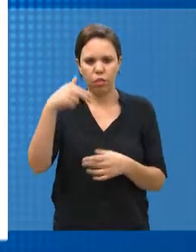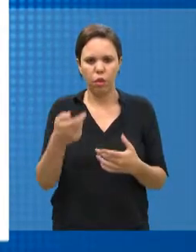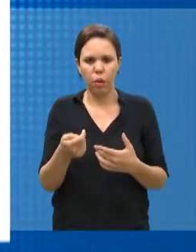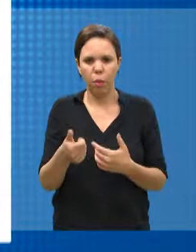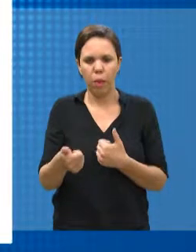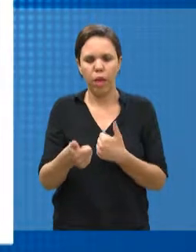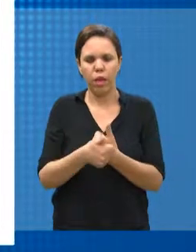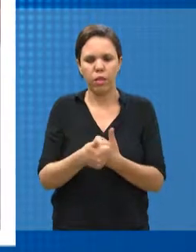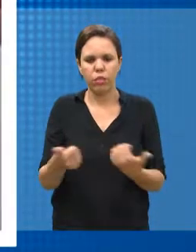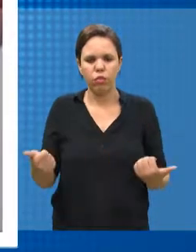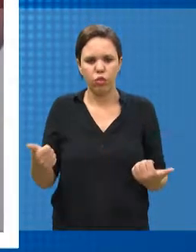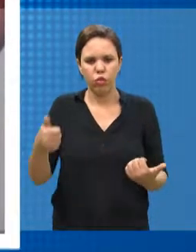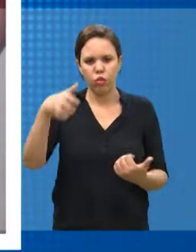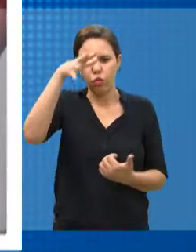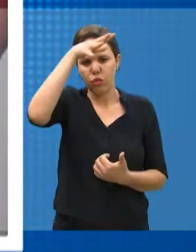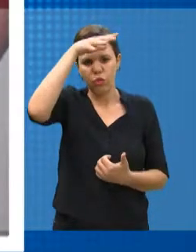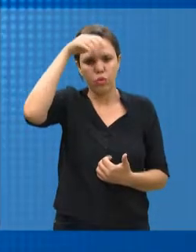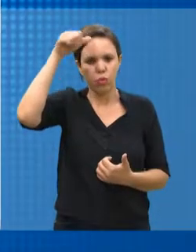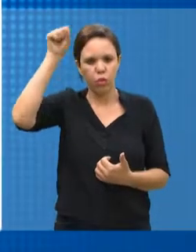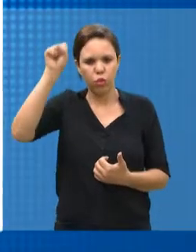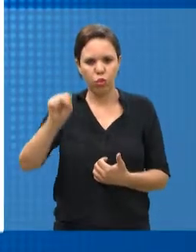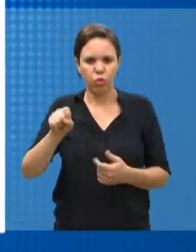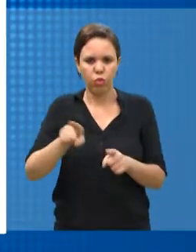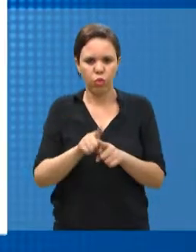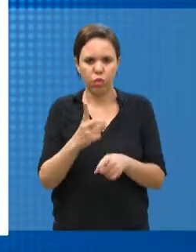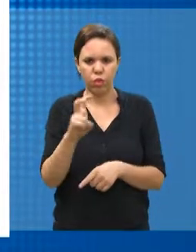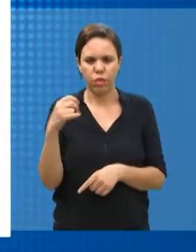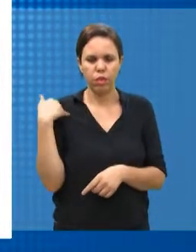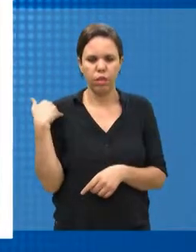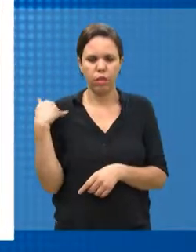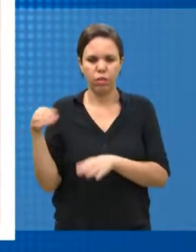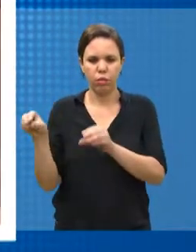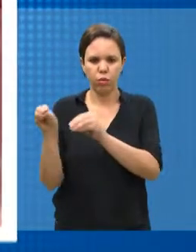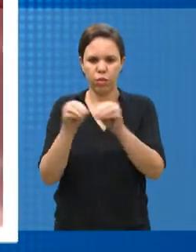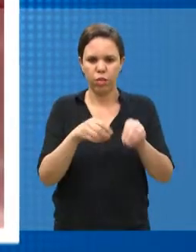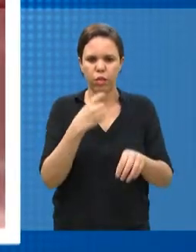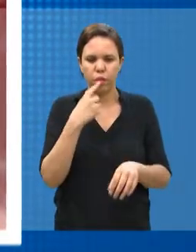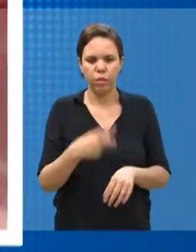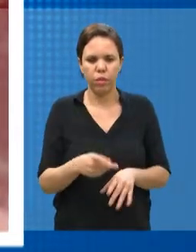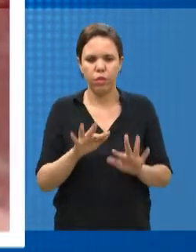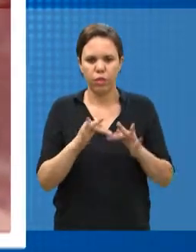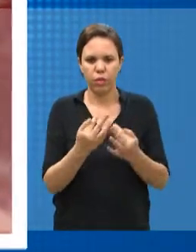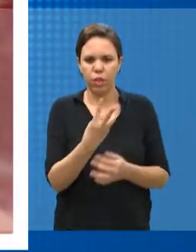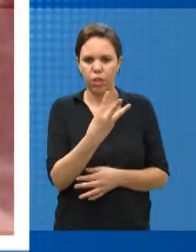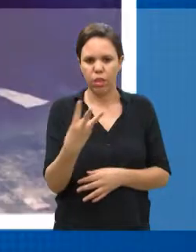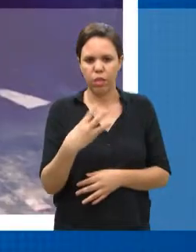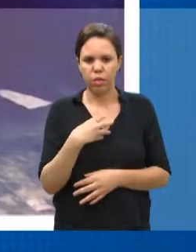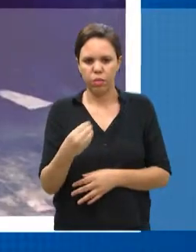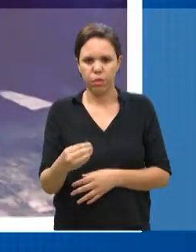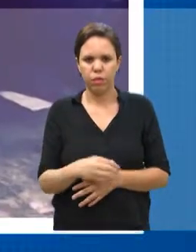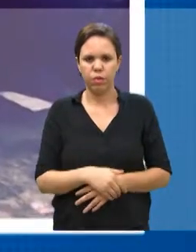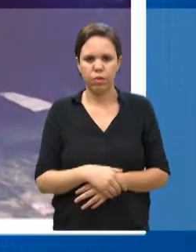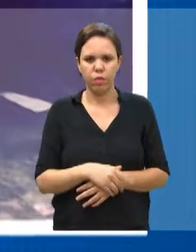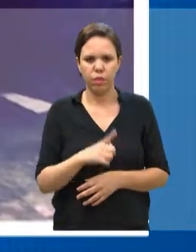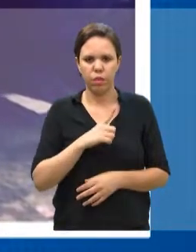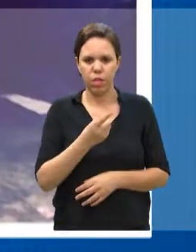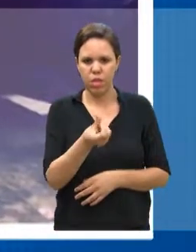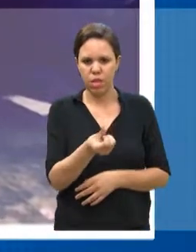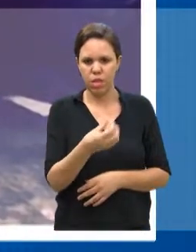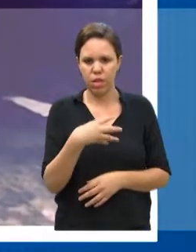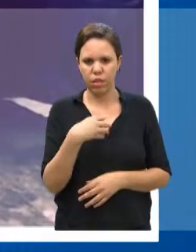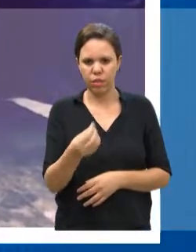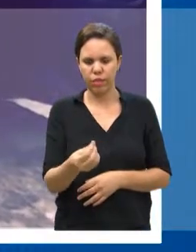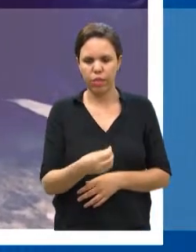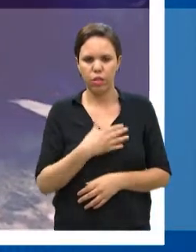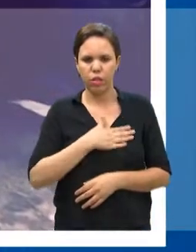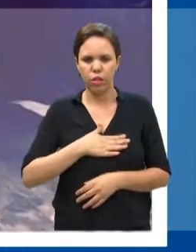Mato Grosso do Sul, tinha 15 anos quando chegou a Campinas com os pais e os três irmãos. Tem 6 filhos